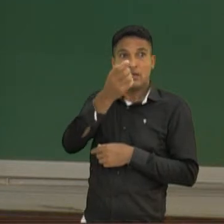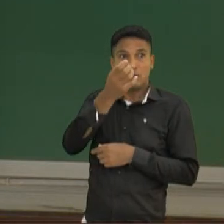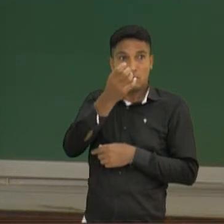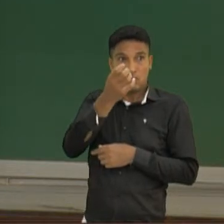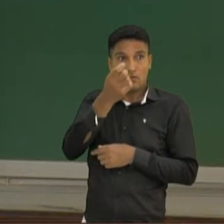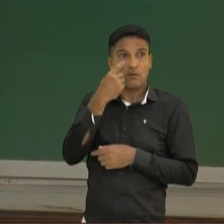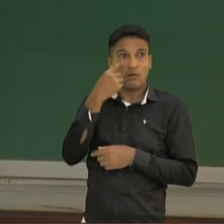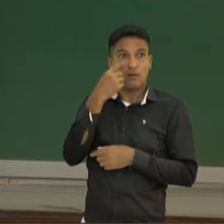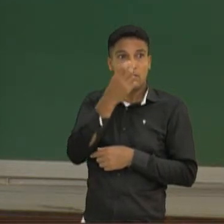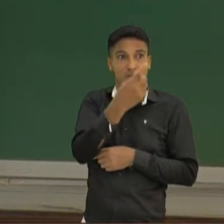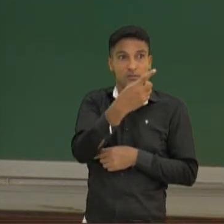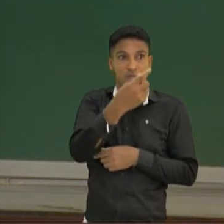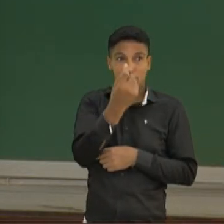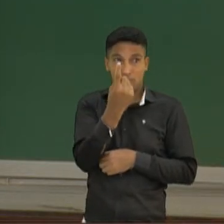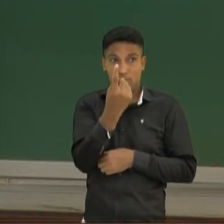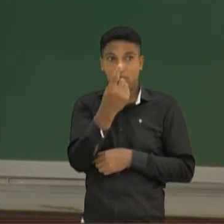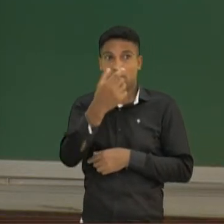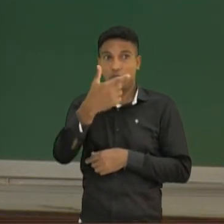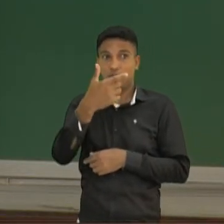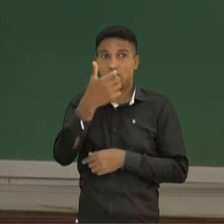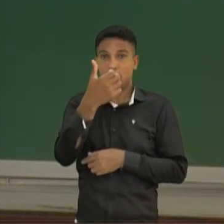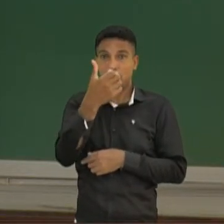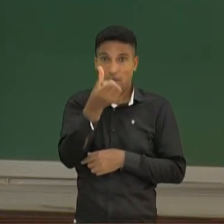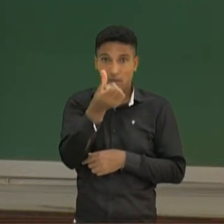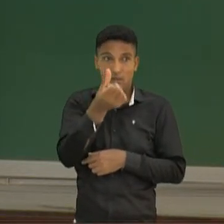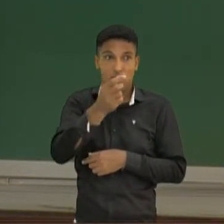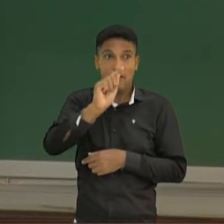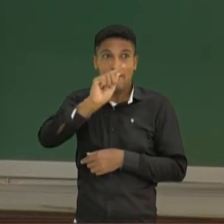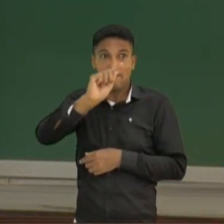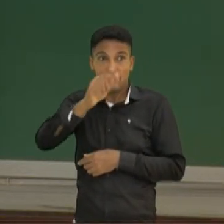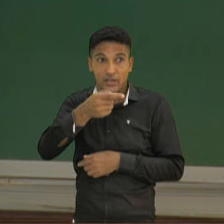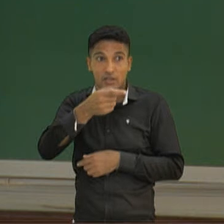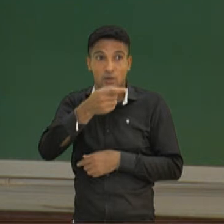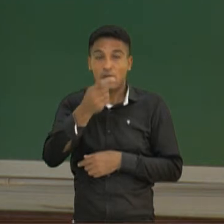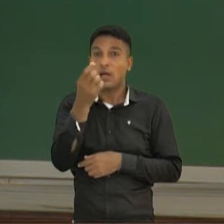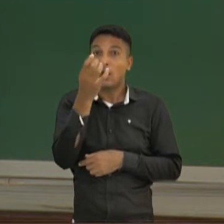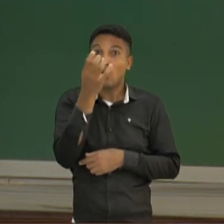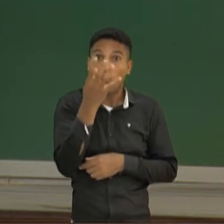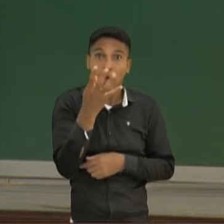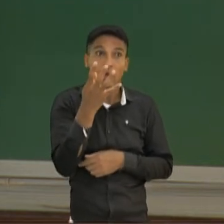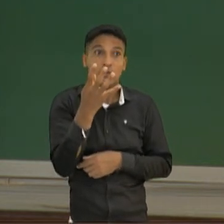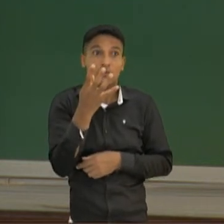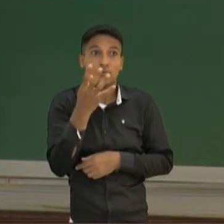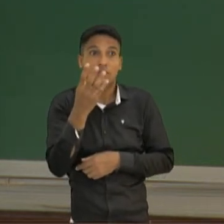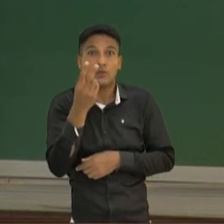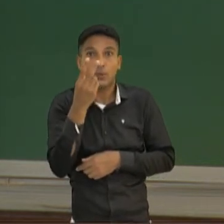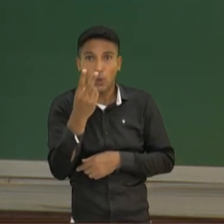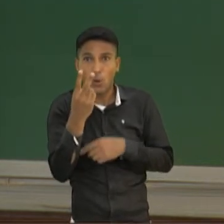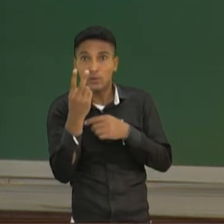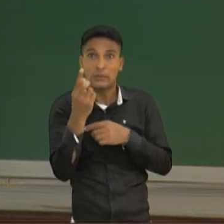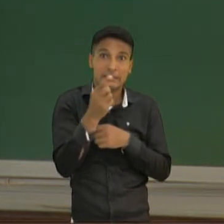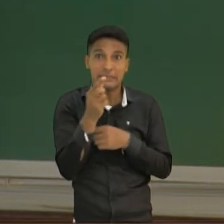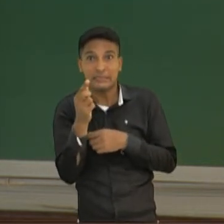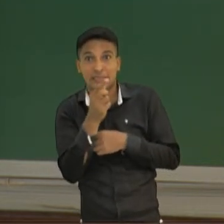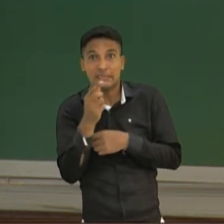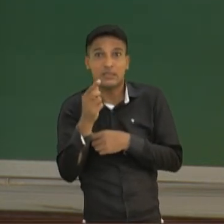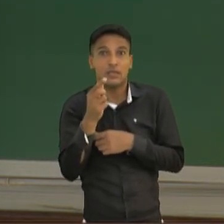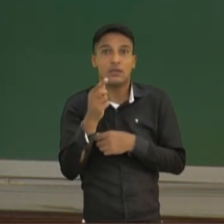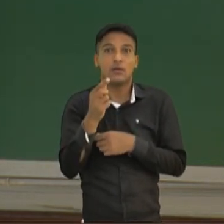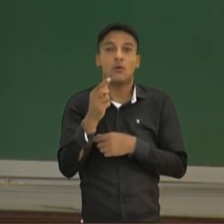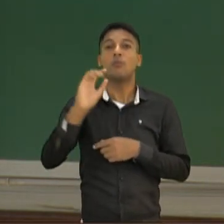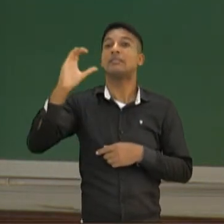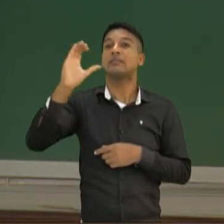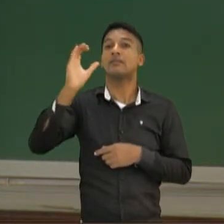casa dos centésimos. Então, eu vou ter que observar quem é o número que vem depois aqui para eu saber como é que eu vou fazer para